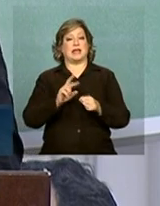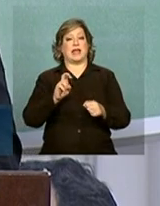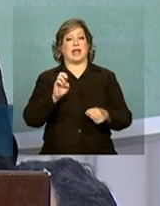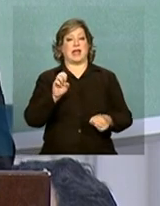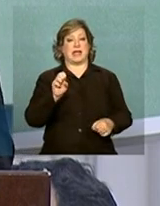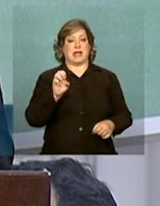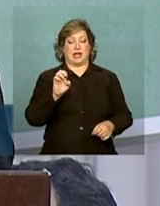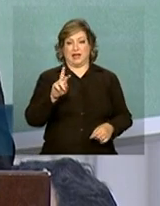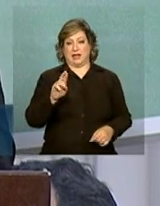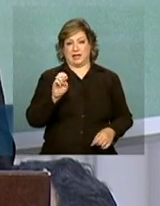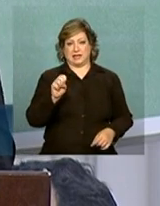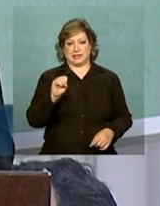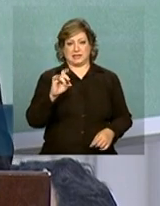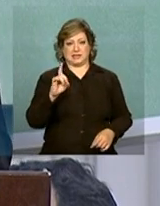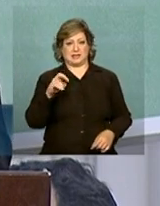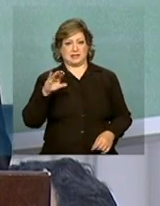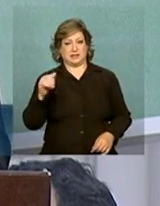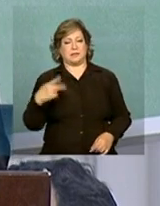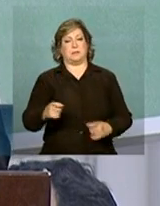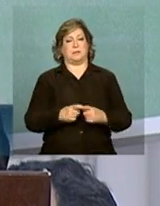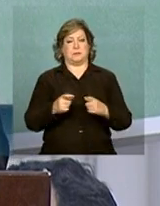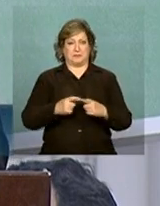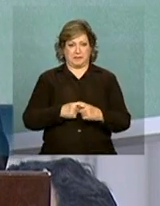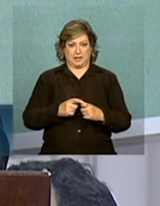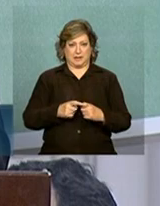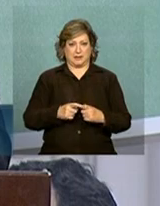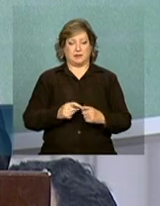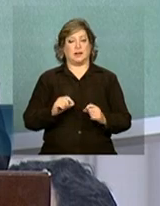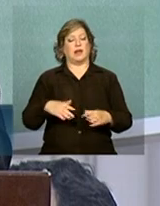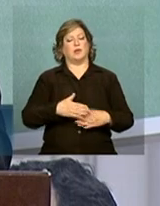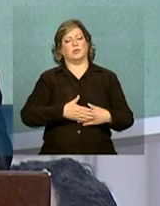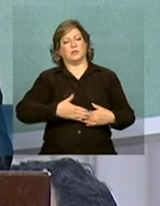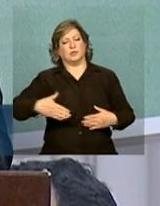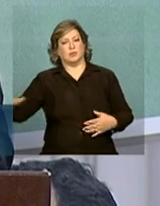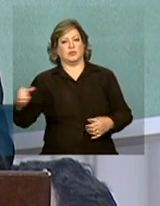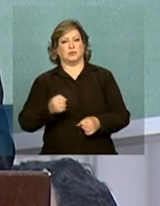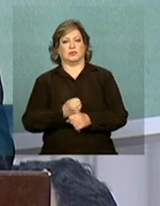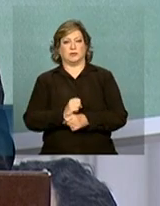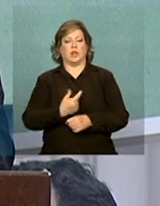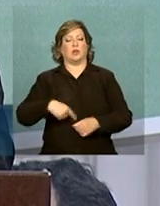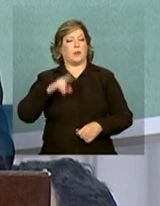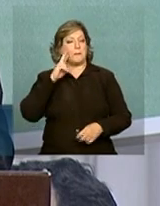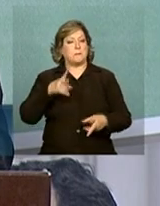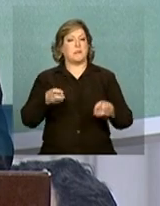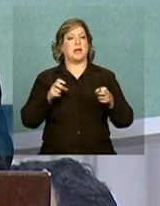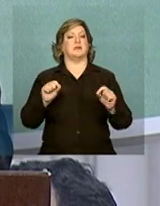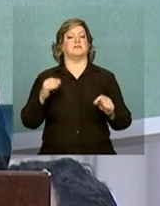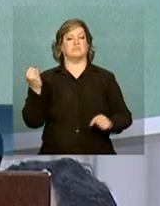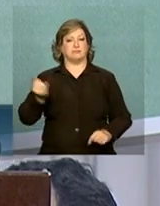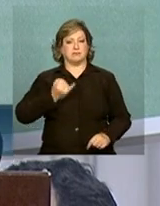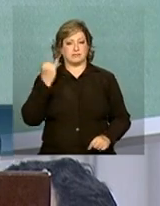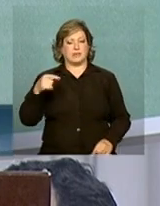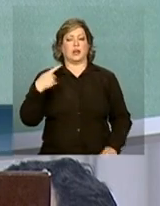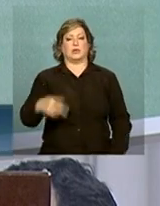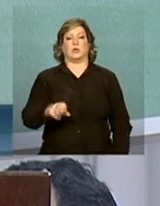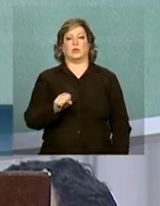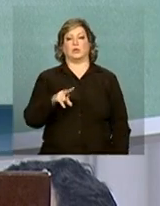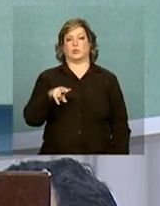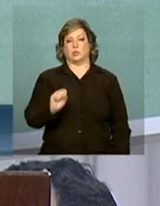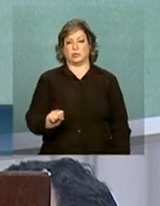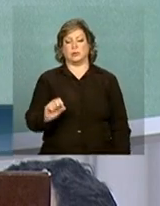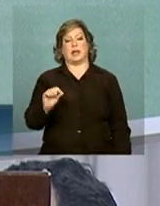E, sem dúvida alguma, ao longo dos anos, nós vamos perceber o impacto que teve no Sistema Único de